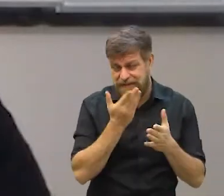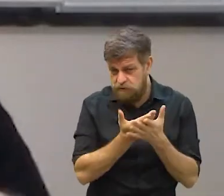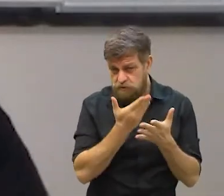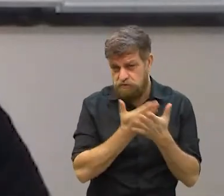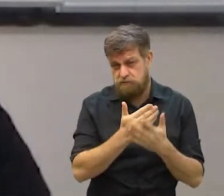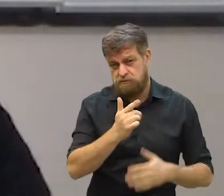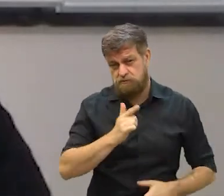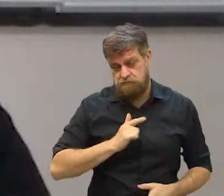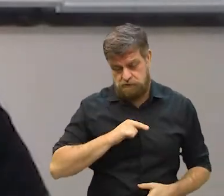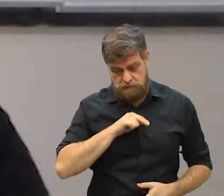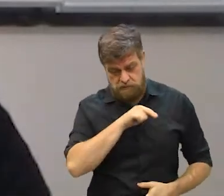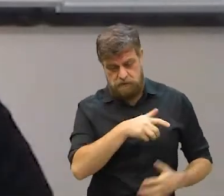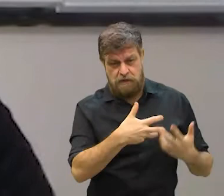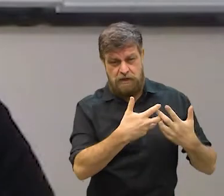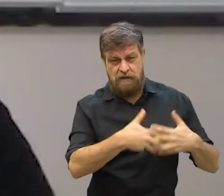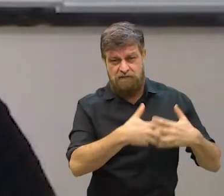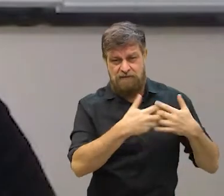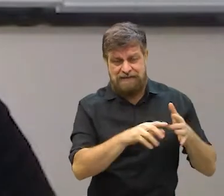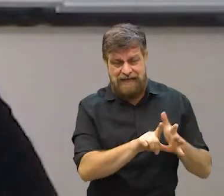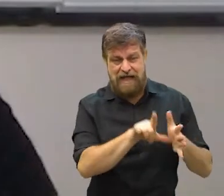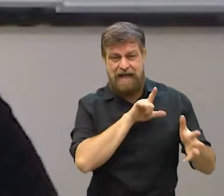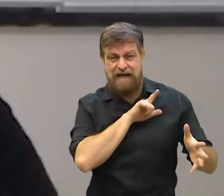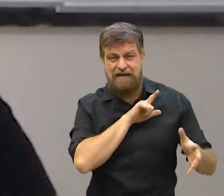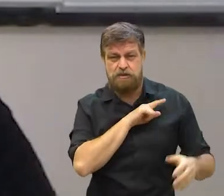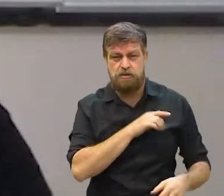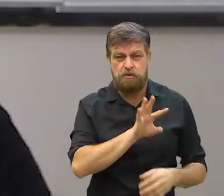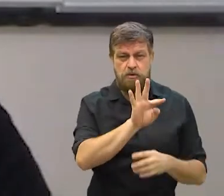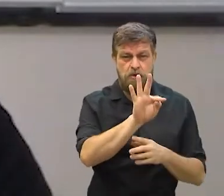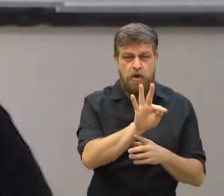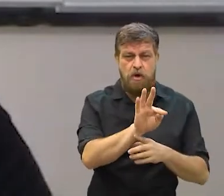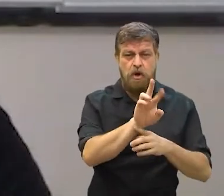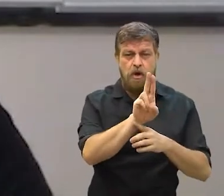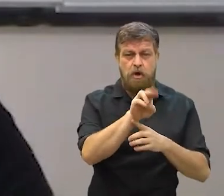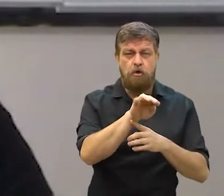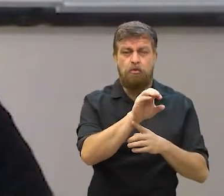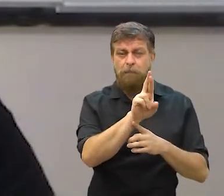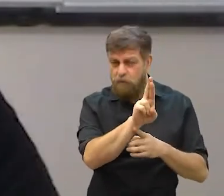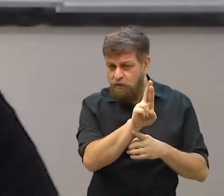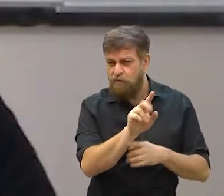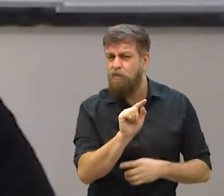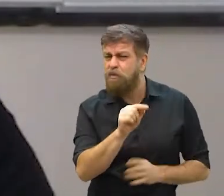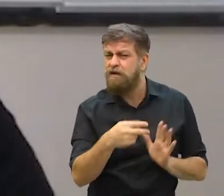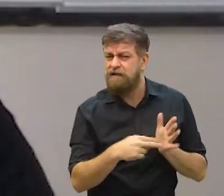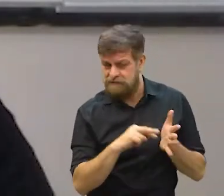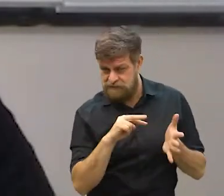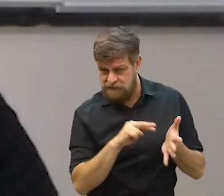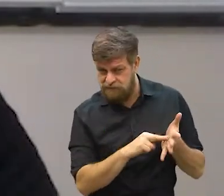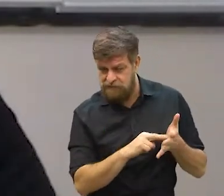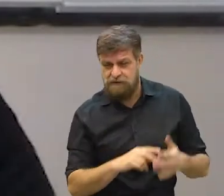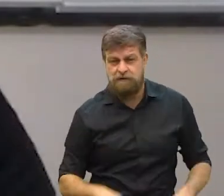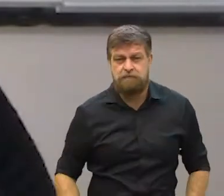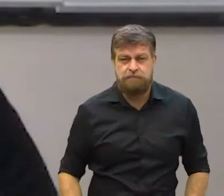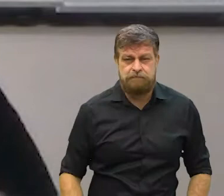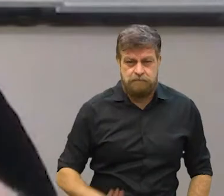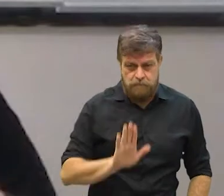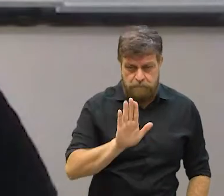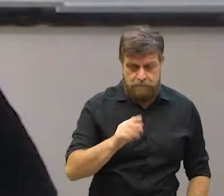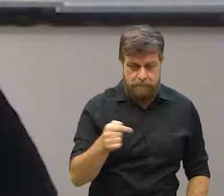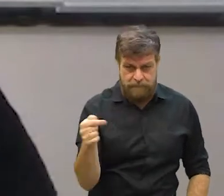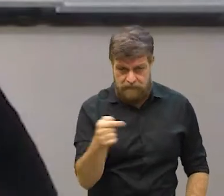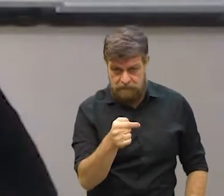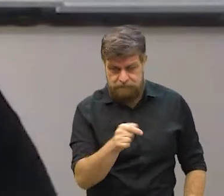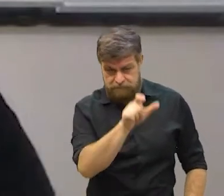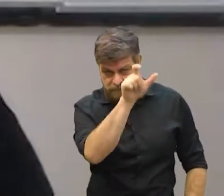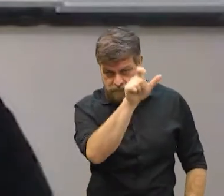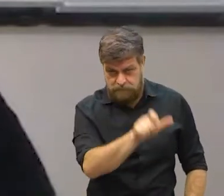que mostram um efeito antitumoral da cannabis medicinal. O que quer dizer isso? De acordo